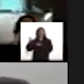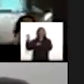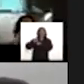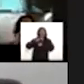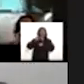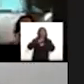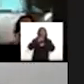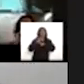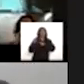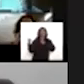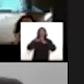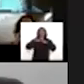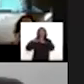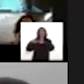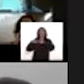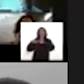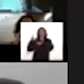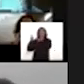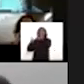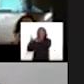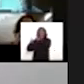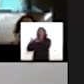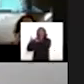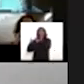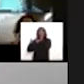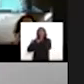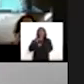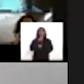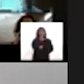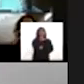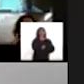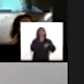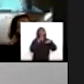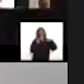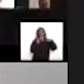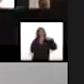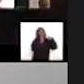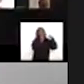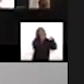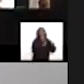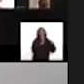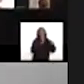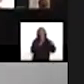ordem, o primeiro escrito é o deputado Valdec Carneiro. Deputada Tia Ju,